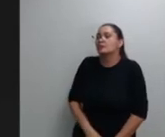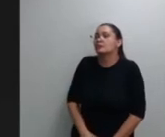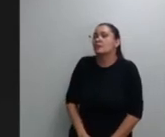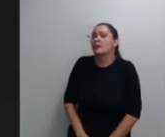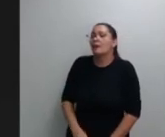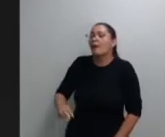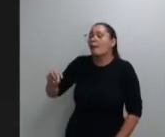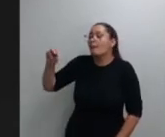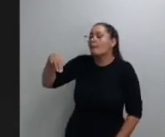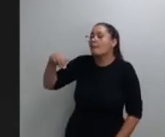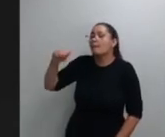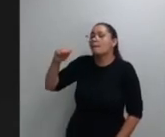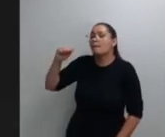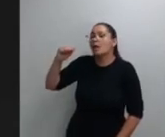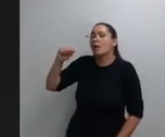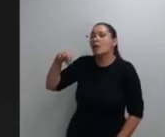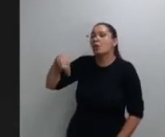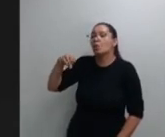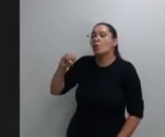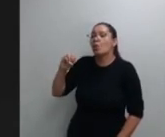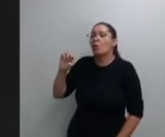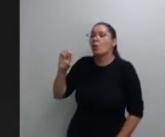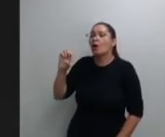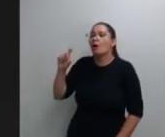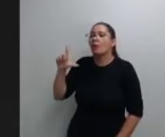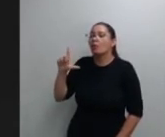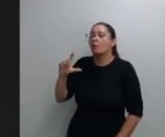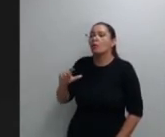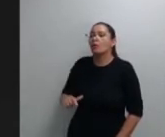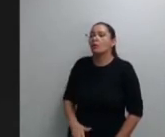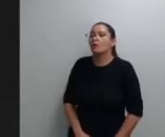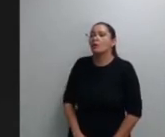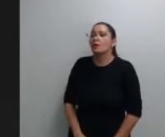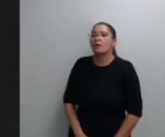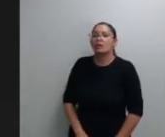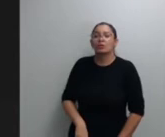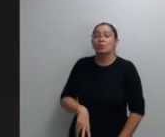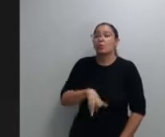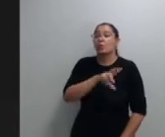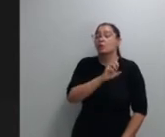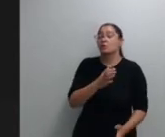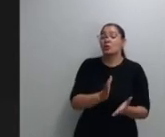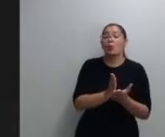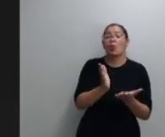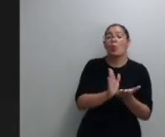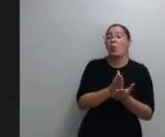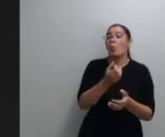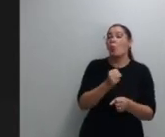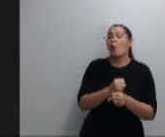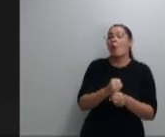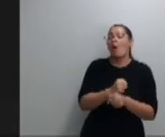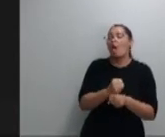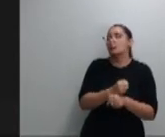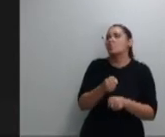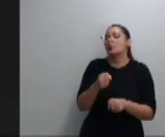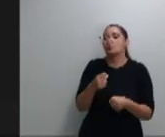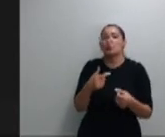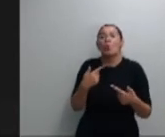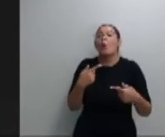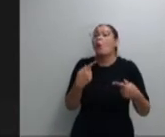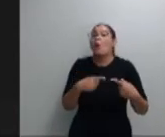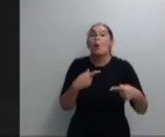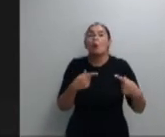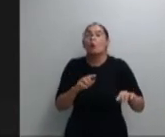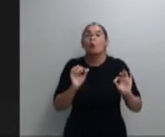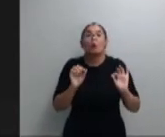Campos chamado Manoelito Eduardo ele escrevia 4, 5 livros por ano e às vezes era criticado na hora que você escreve 5